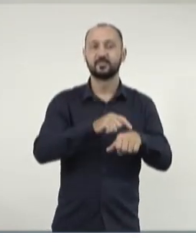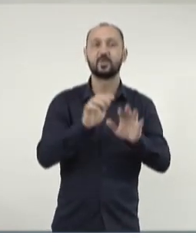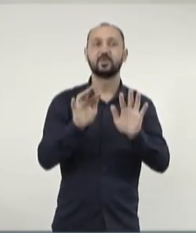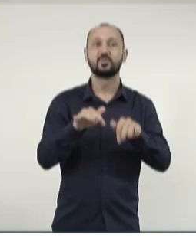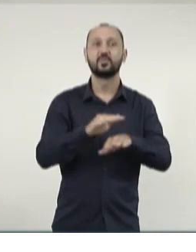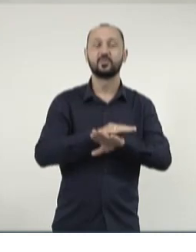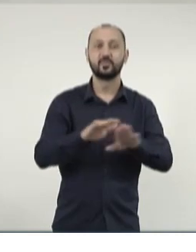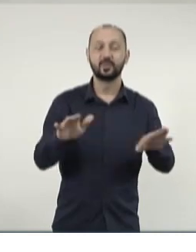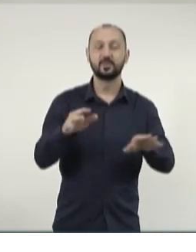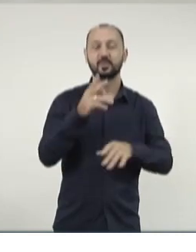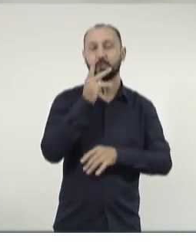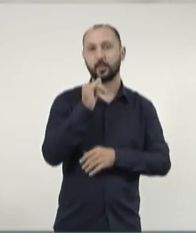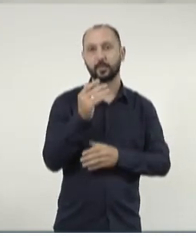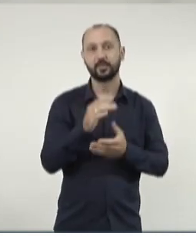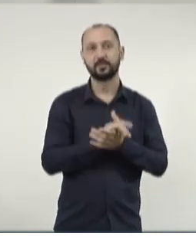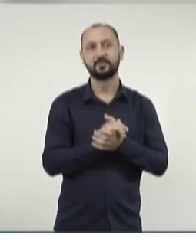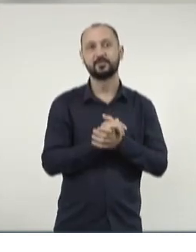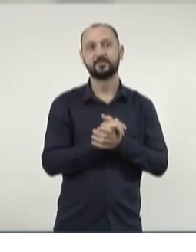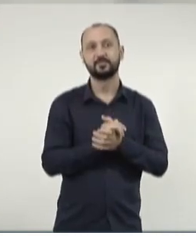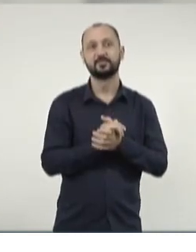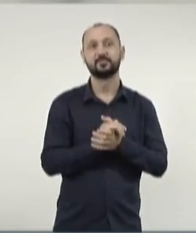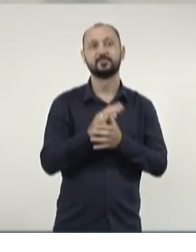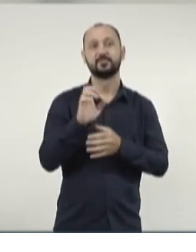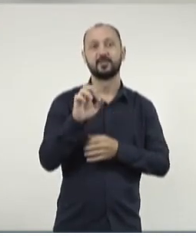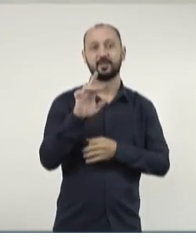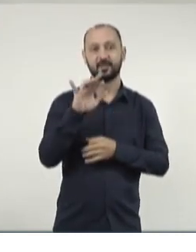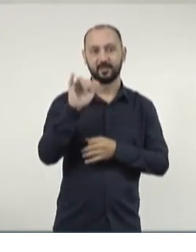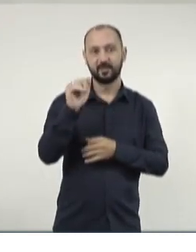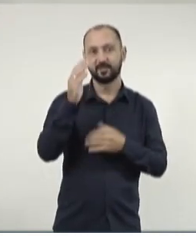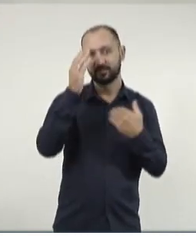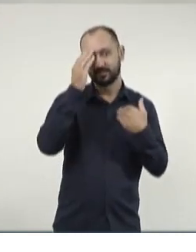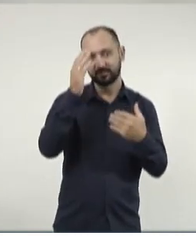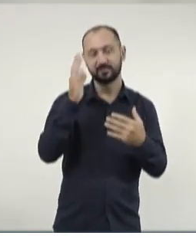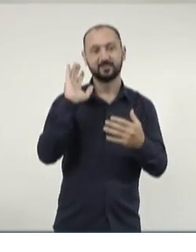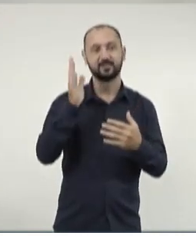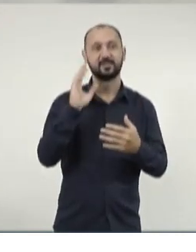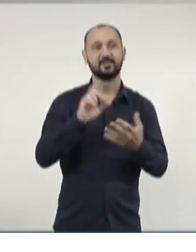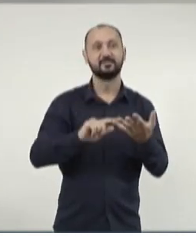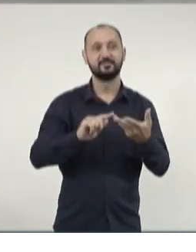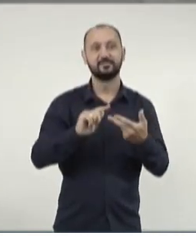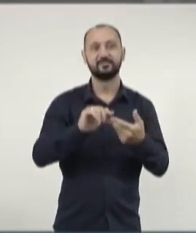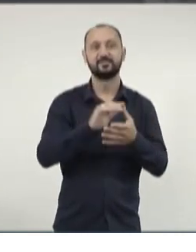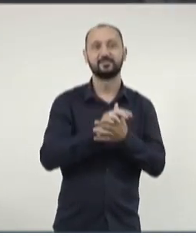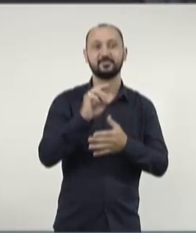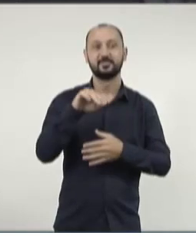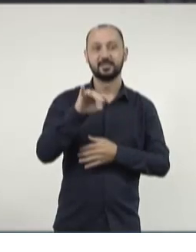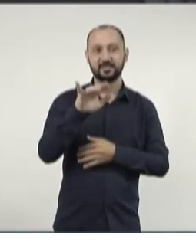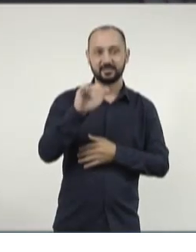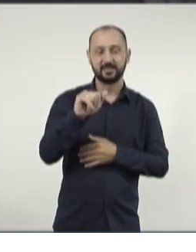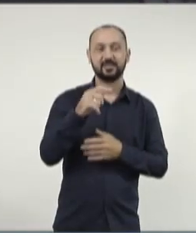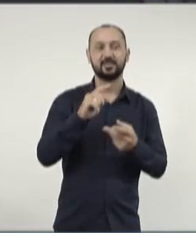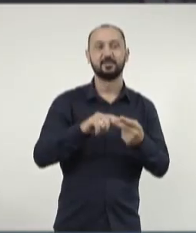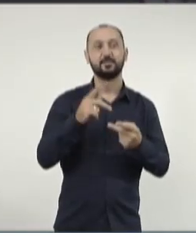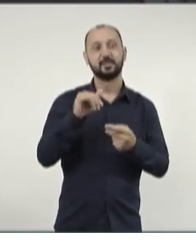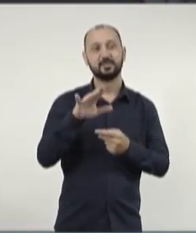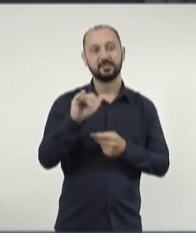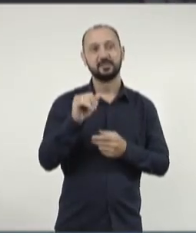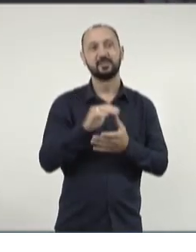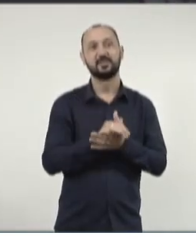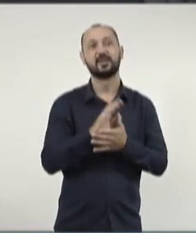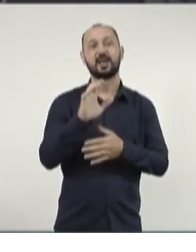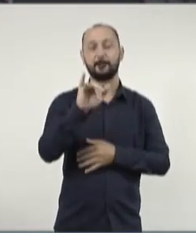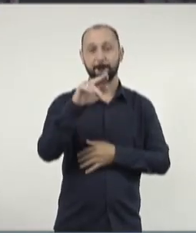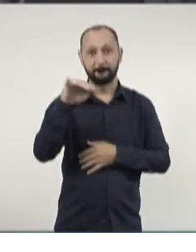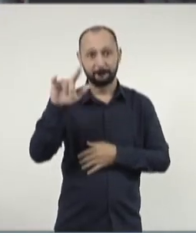final do meu pai. A doutora Érica, já agradeci ela milhões de vezes, a doutora Marcela, a doutora Priscila, a doutora